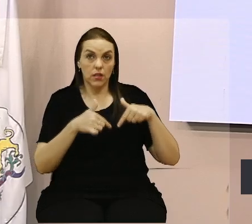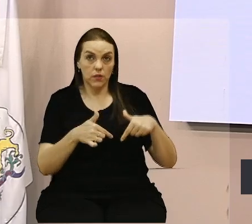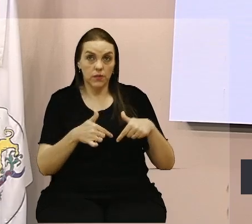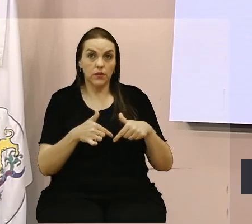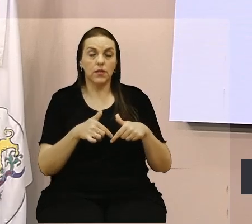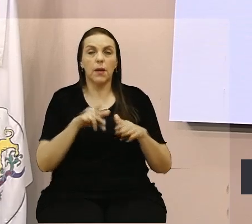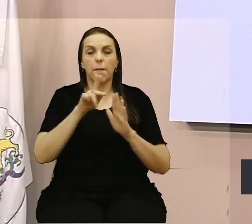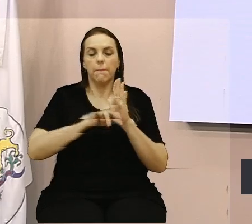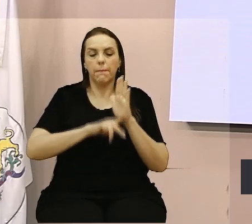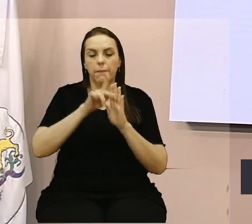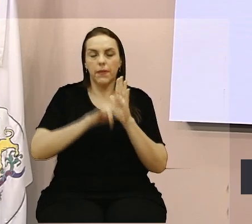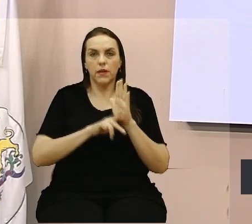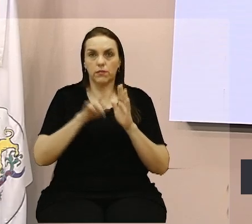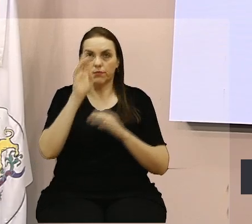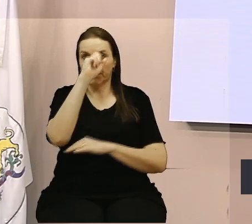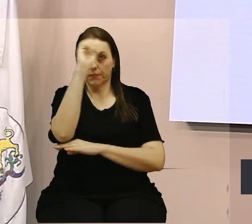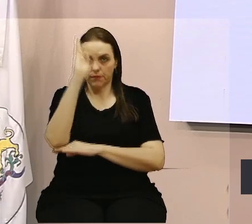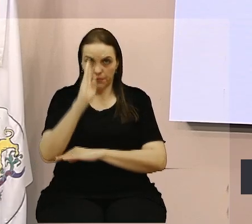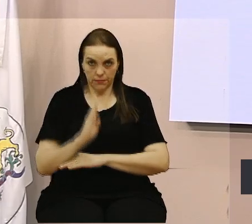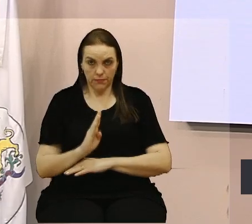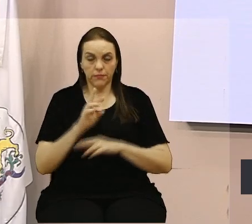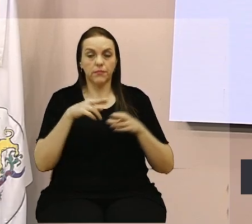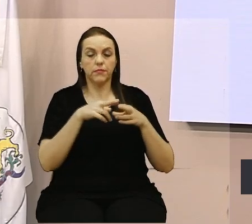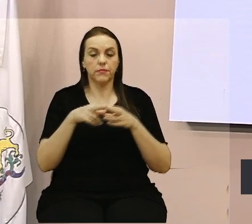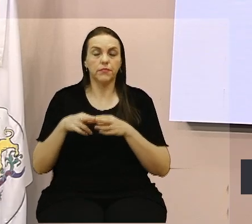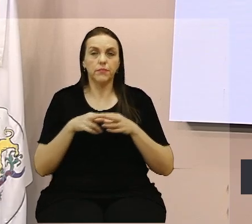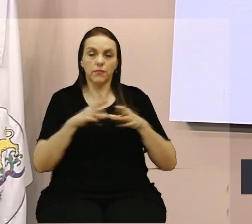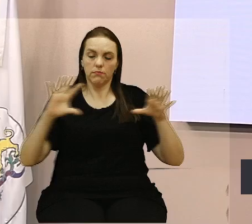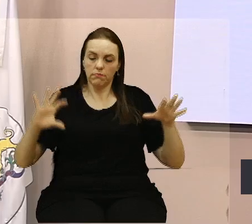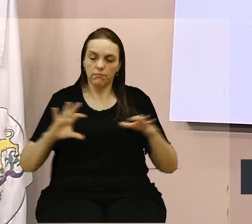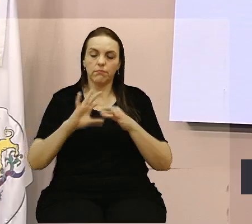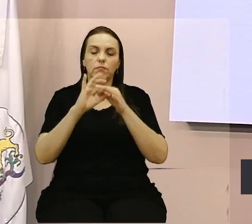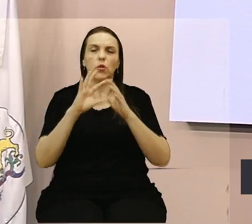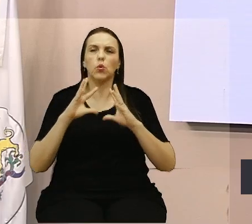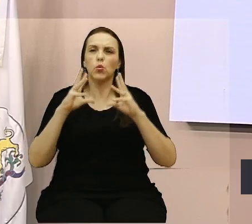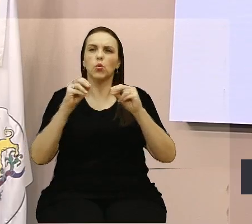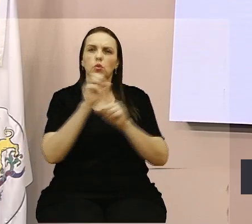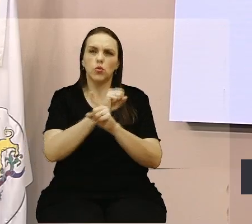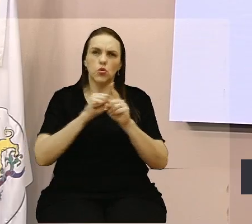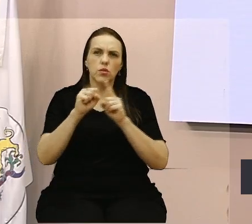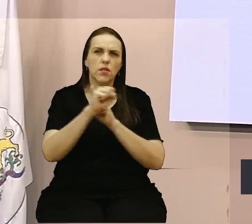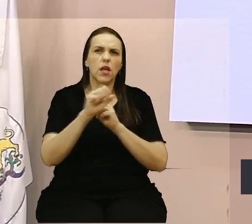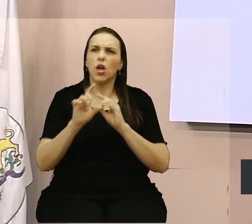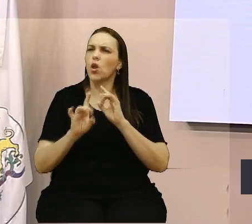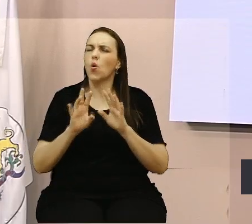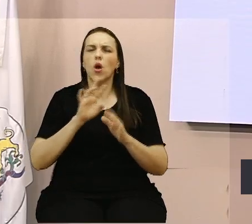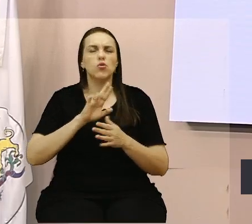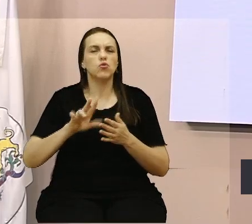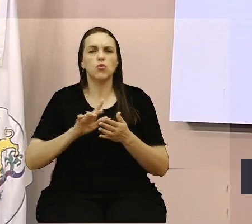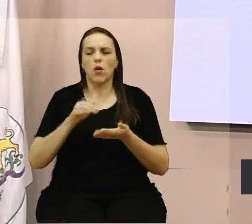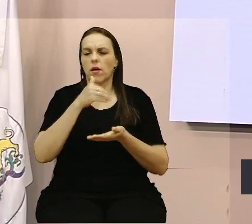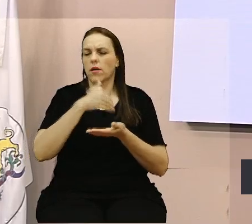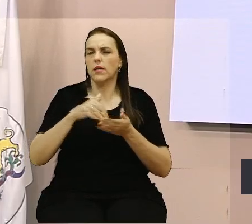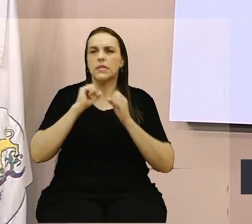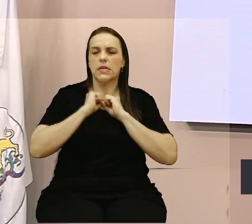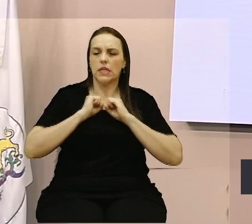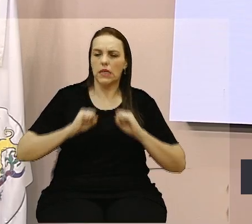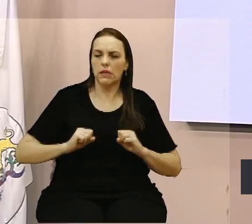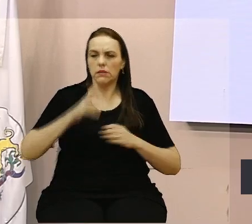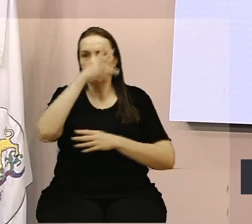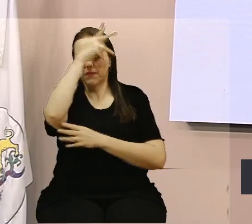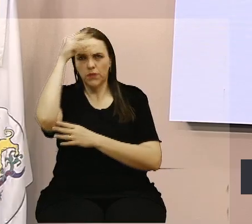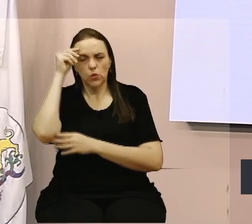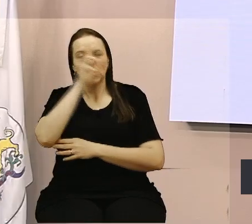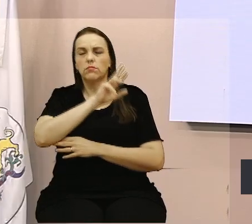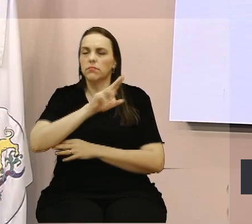planos nacionais e regionais, com o engajamento de toda a sociedade. Isso aqui não é só uma secretaria ou uma prefeitura, isso aqui